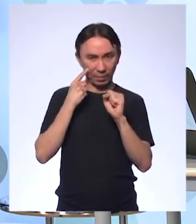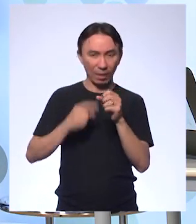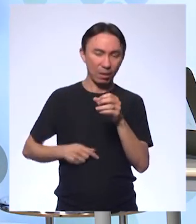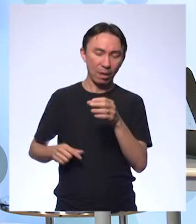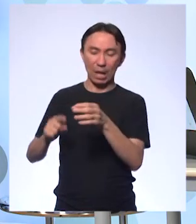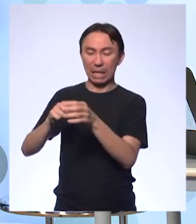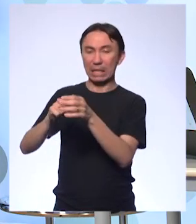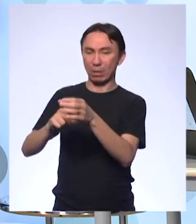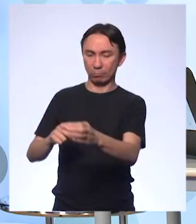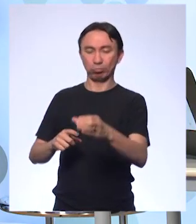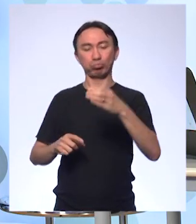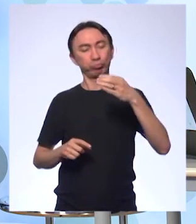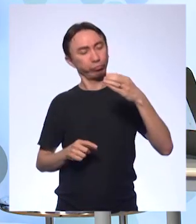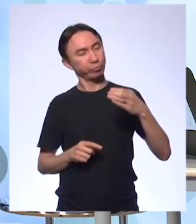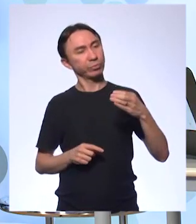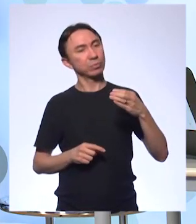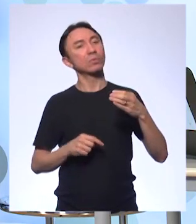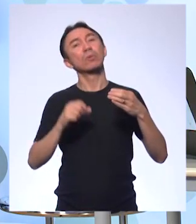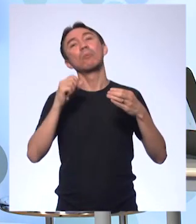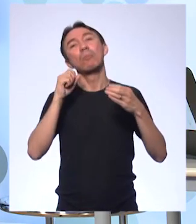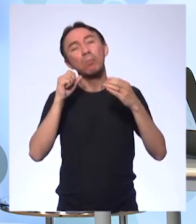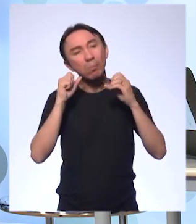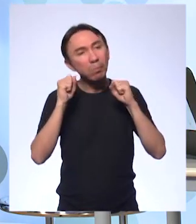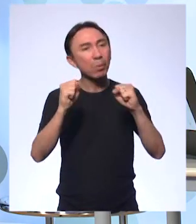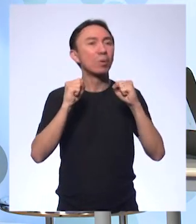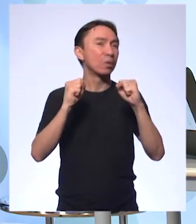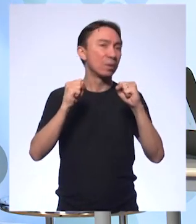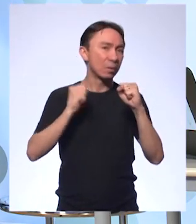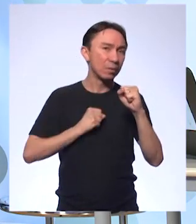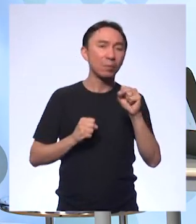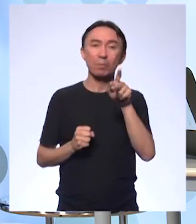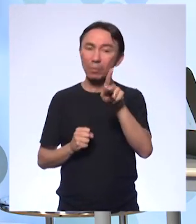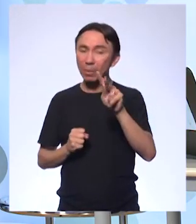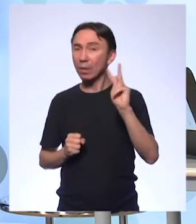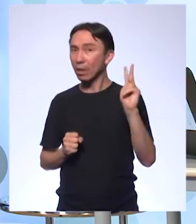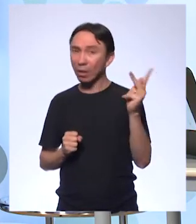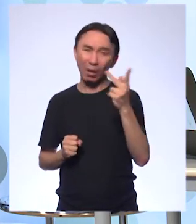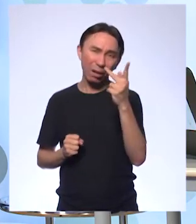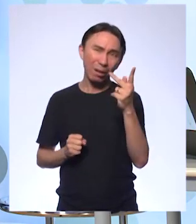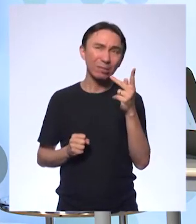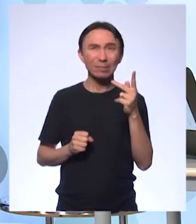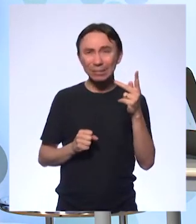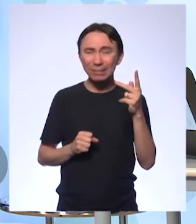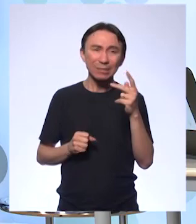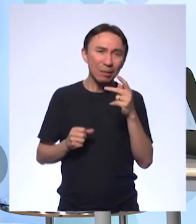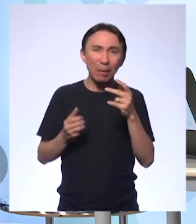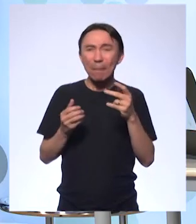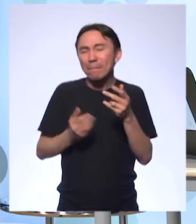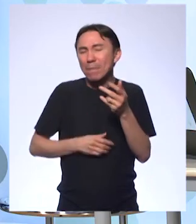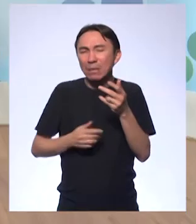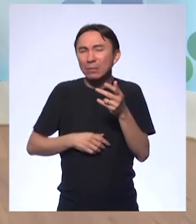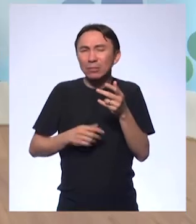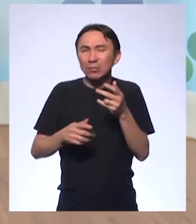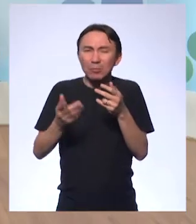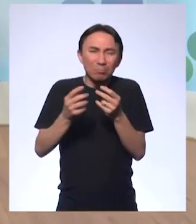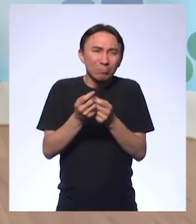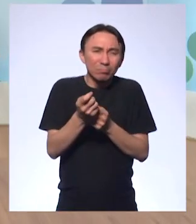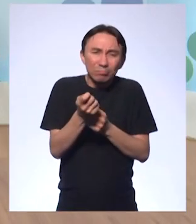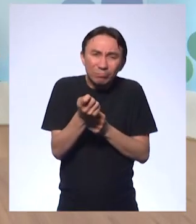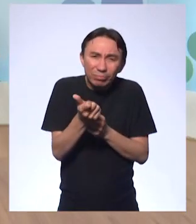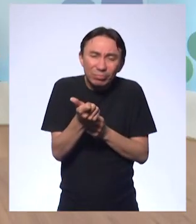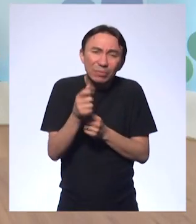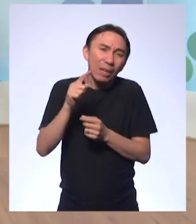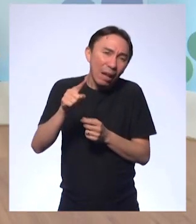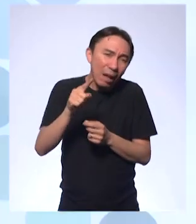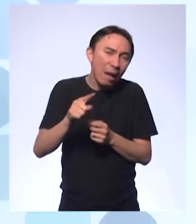tá ok, pessoal? Essa água ela pode ter um pH levemente ácido ou levemente básico. Então, eu posso ter um pH lá